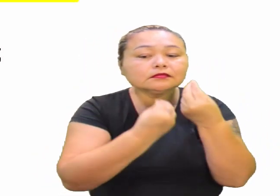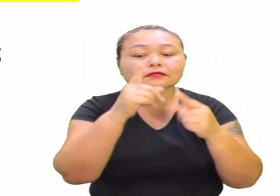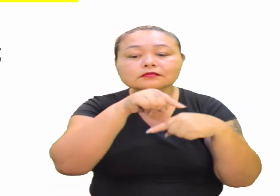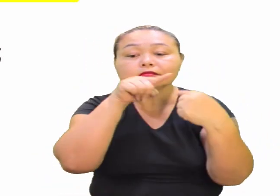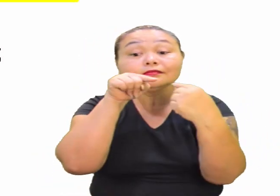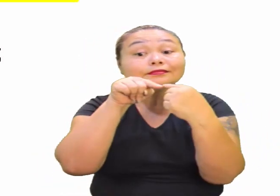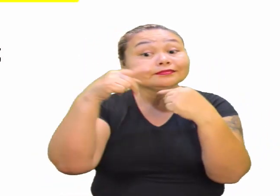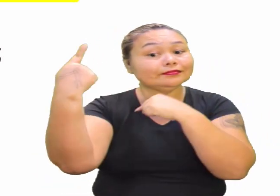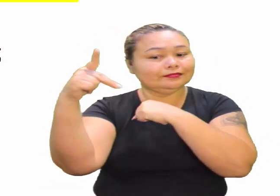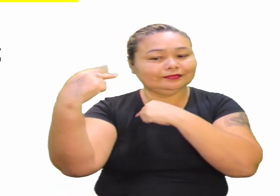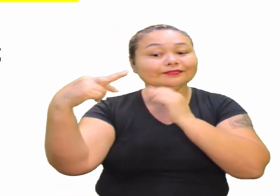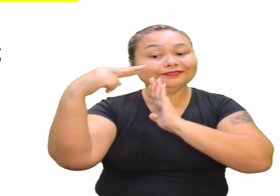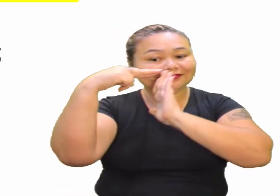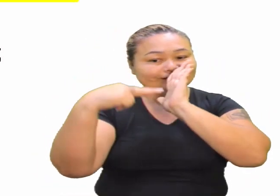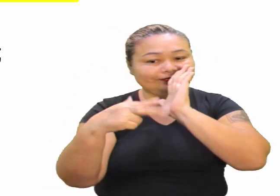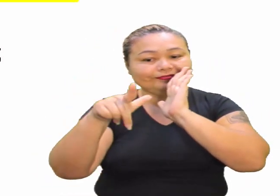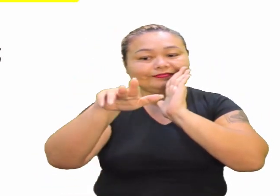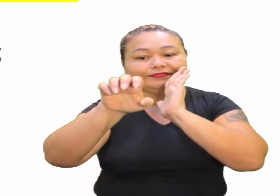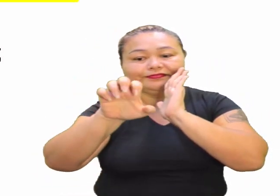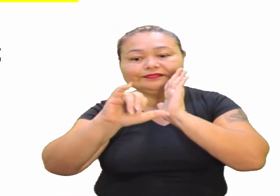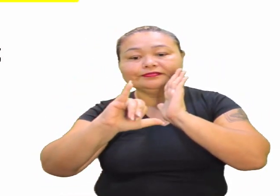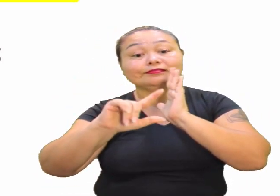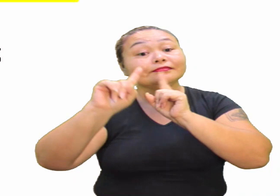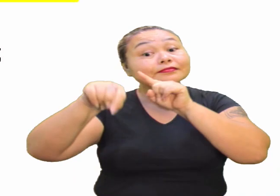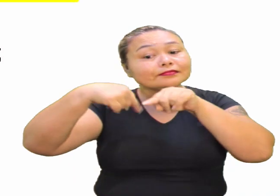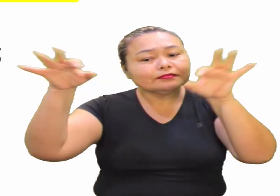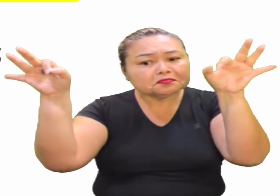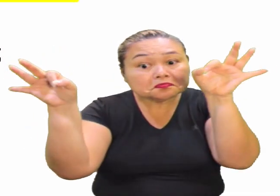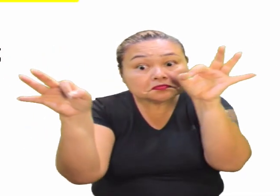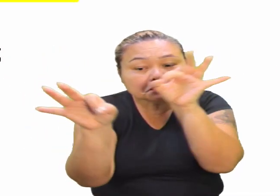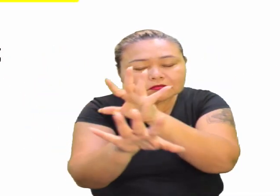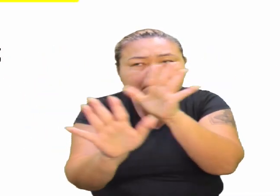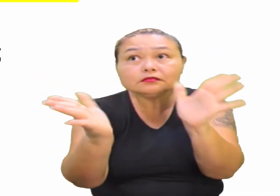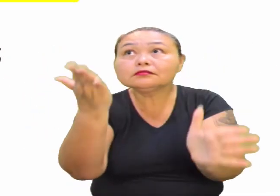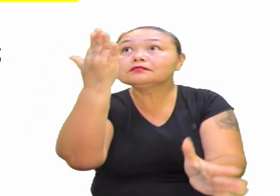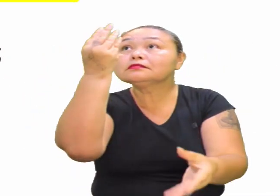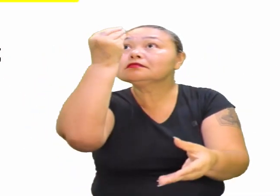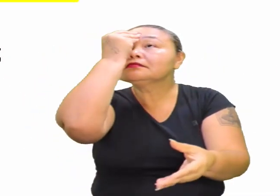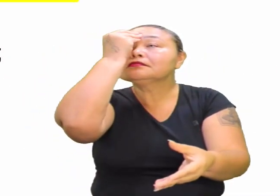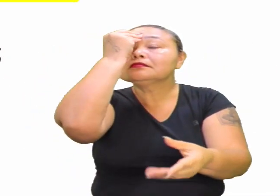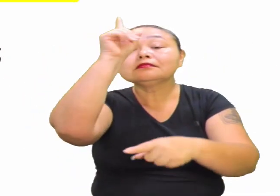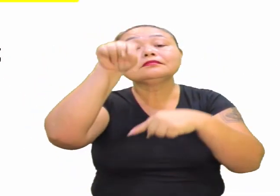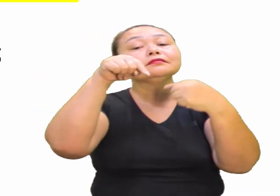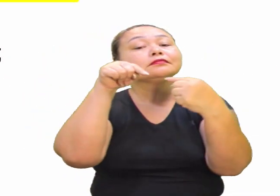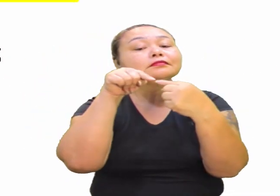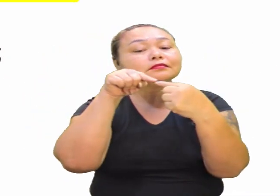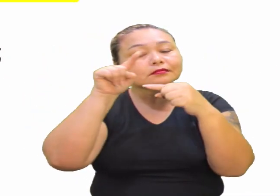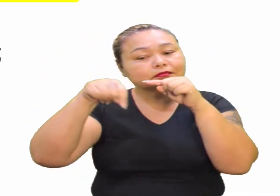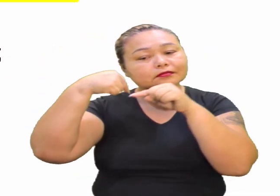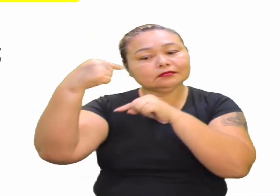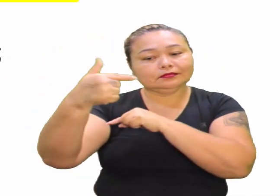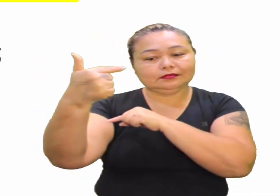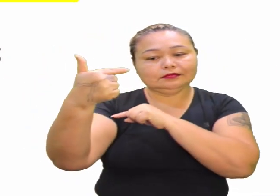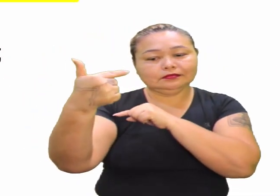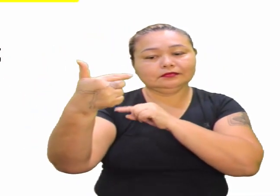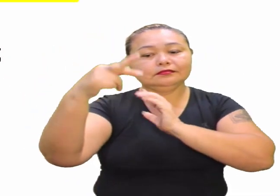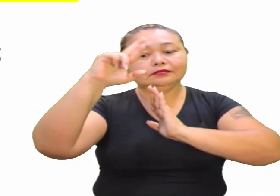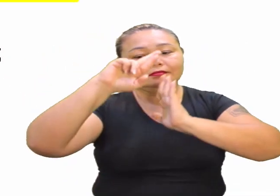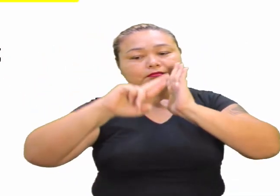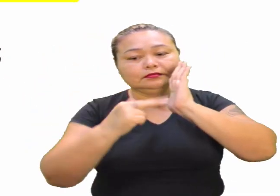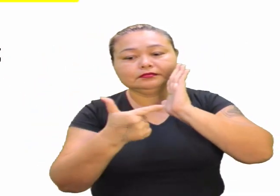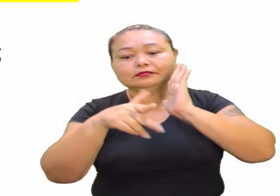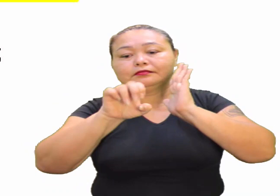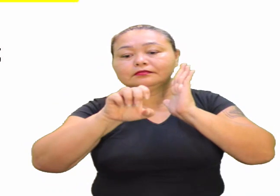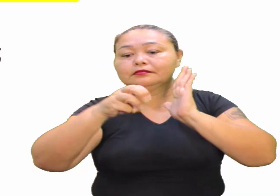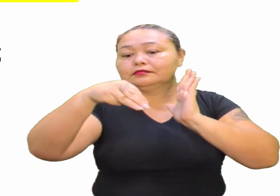objetivo dessa lei. Assim que finalizarmos, compreendermos o objetivo, vamos para a segunda lei